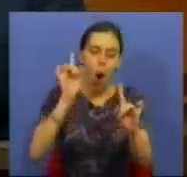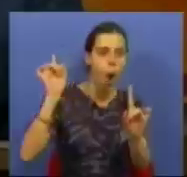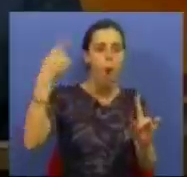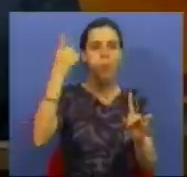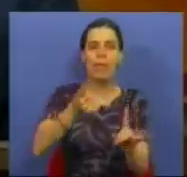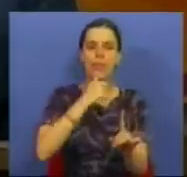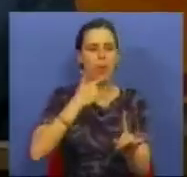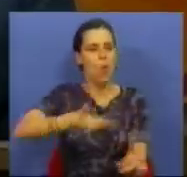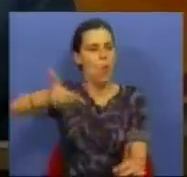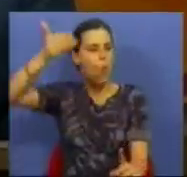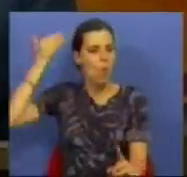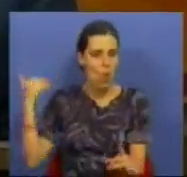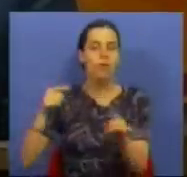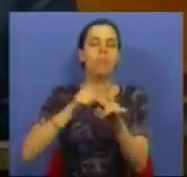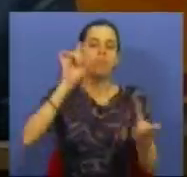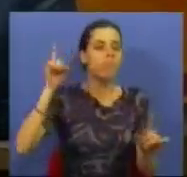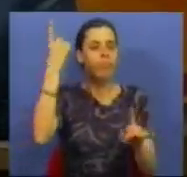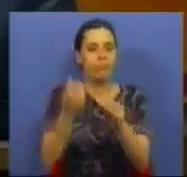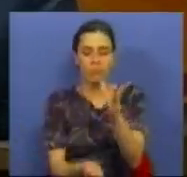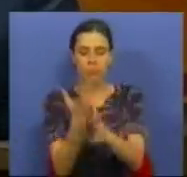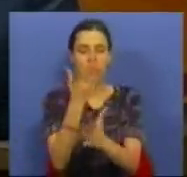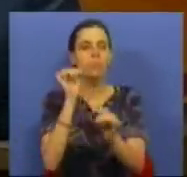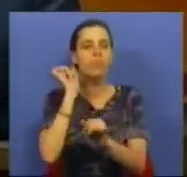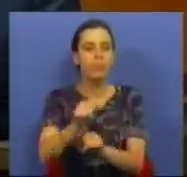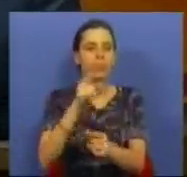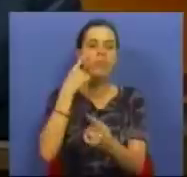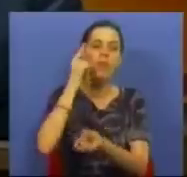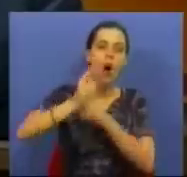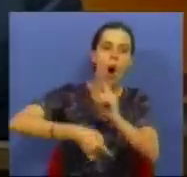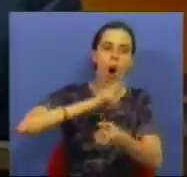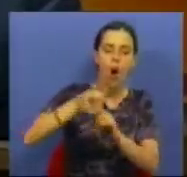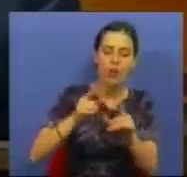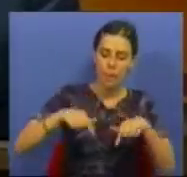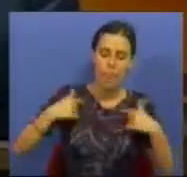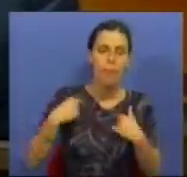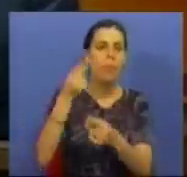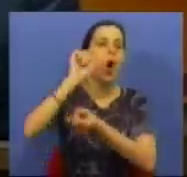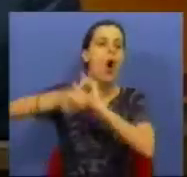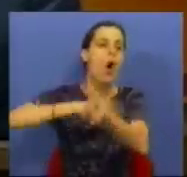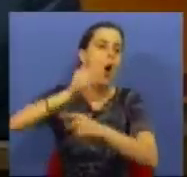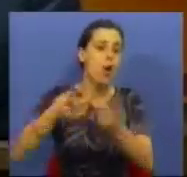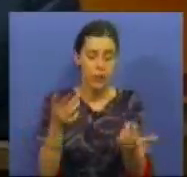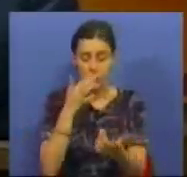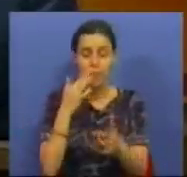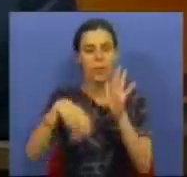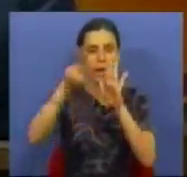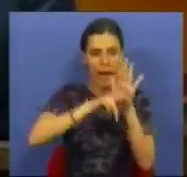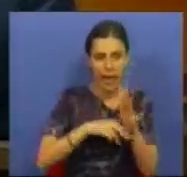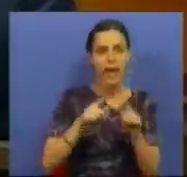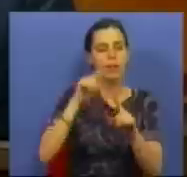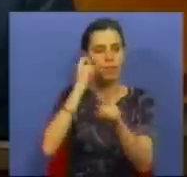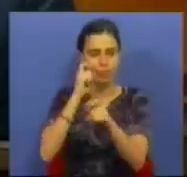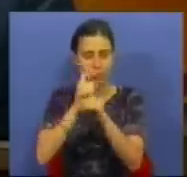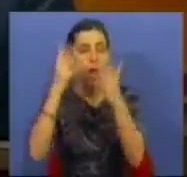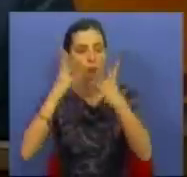ter decidido há muito tempo era a criação de uma agência de notação da própria União, com regras de auditoria